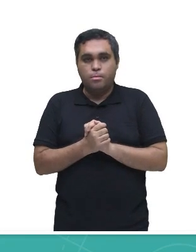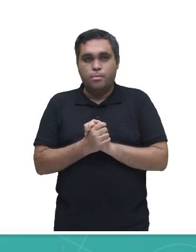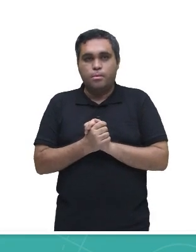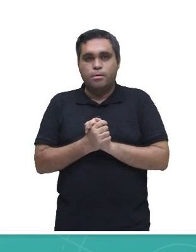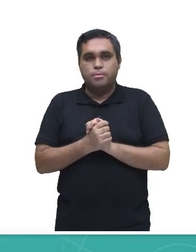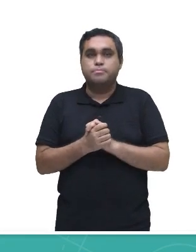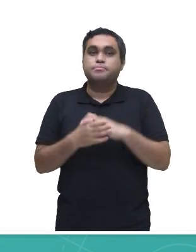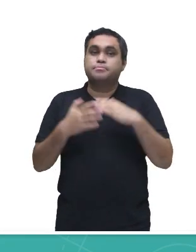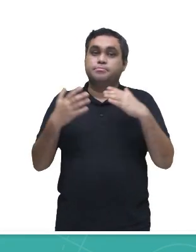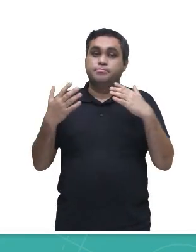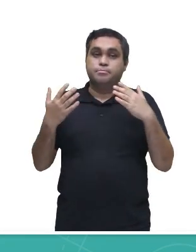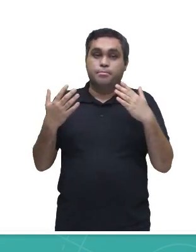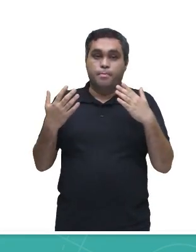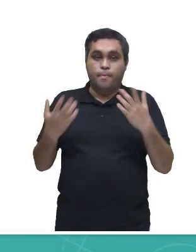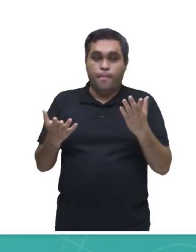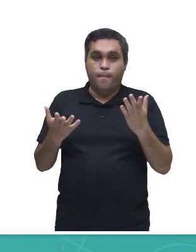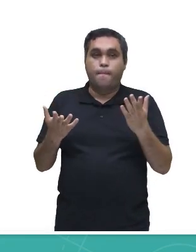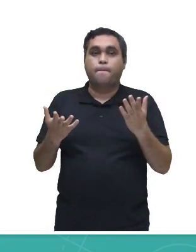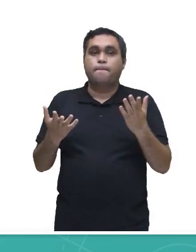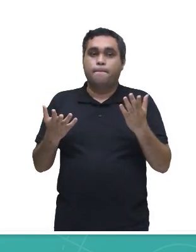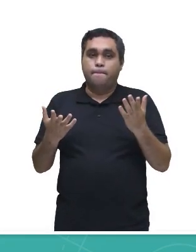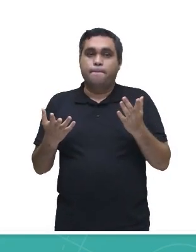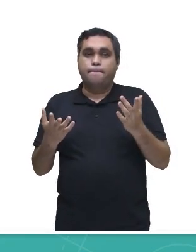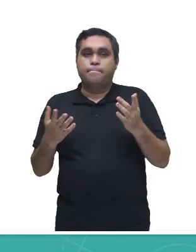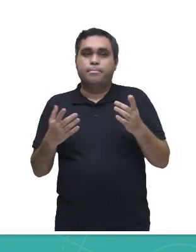Vamos lá. Na questão 1,